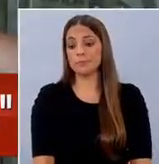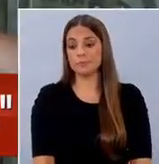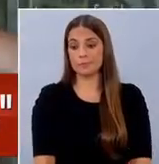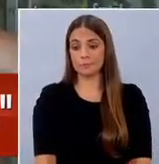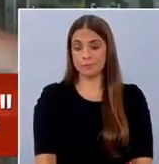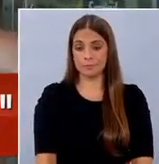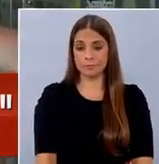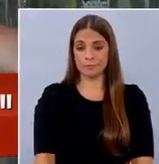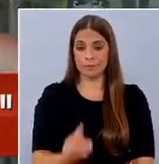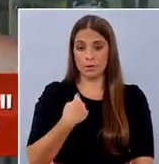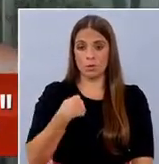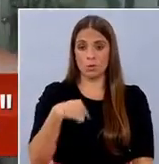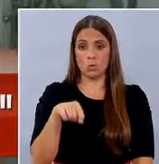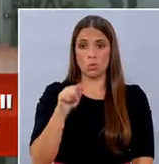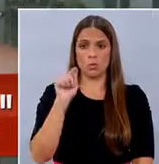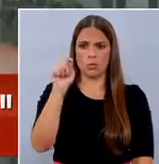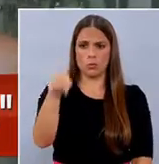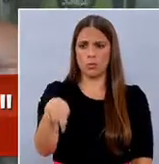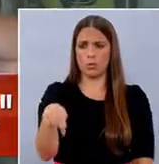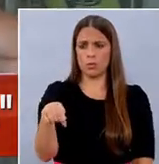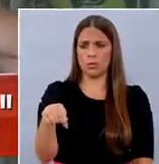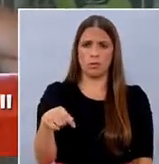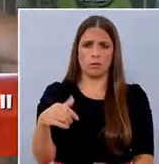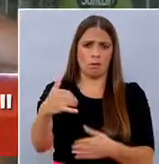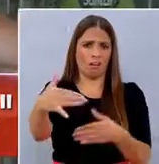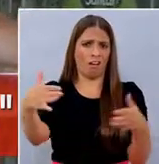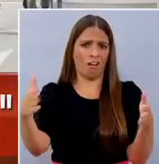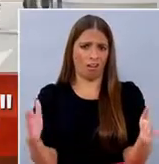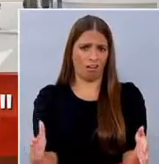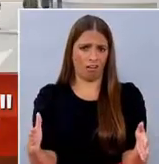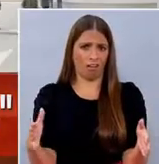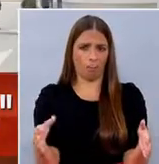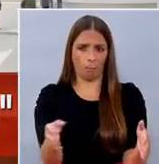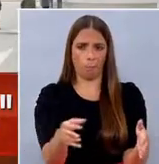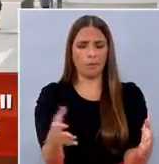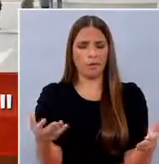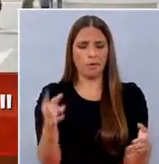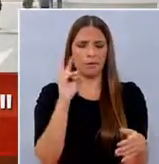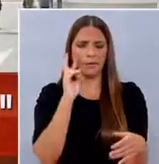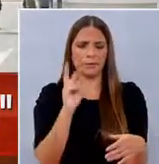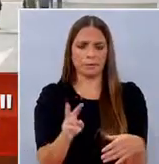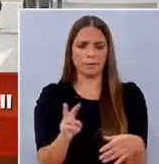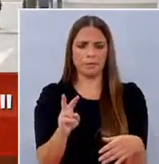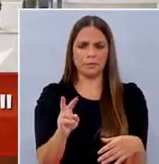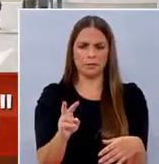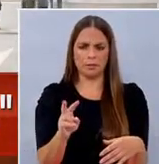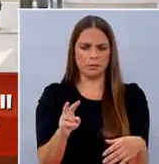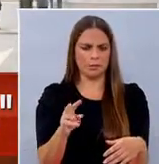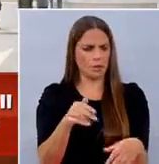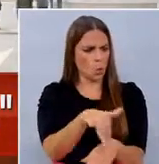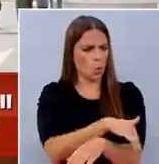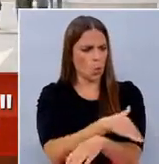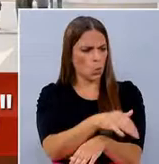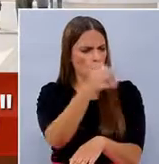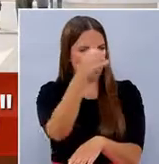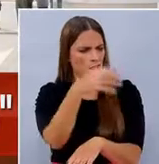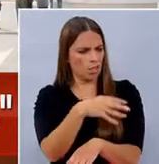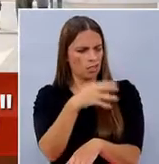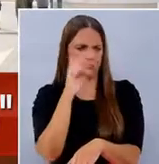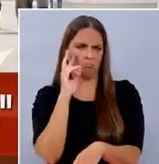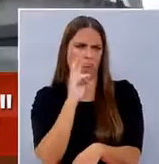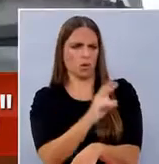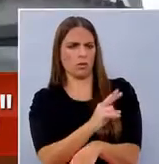Eu fui ali atrás, por umas grades vazias, e vejo uma iluminação numa rua, e olhei assim o